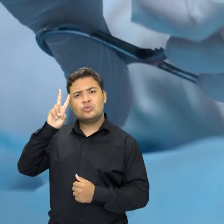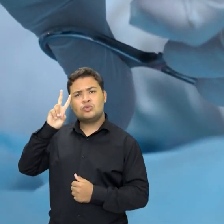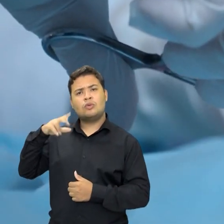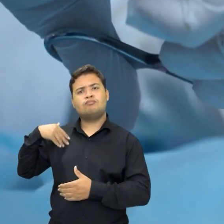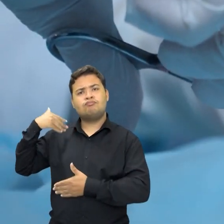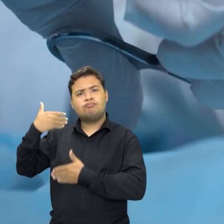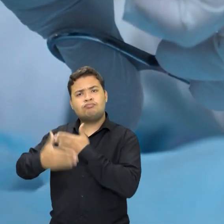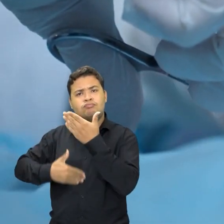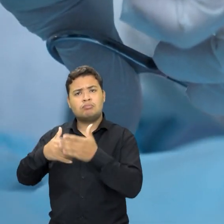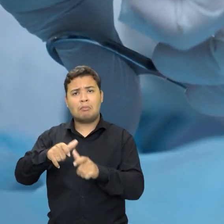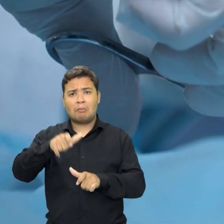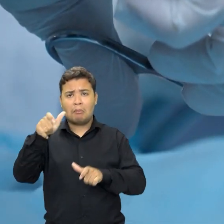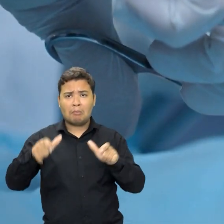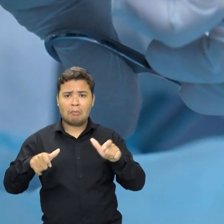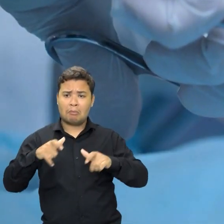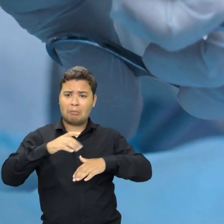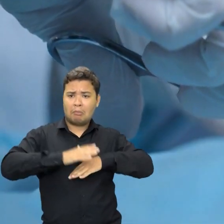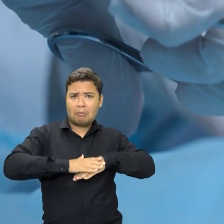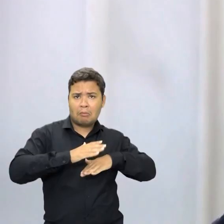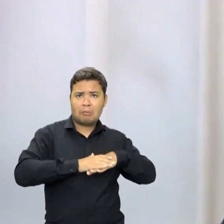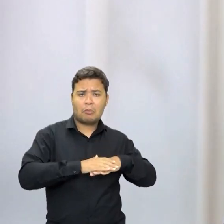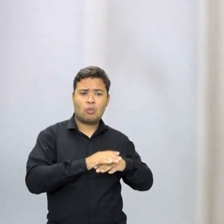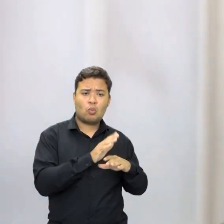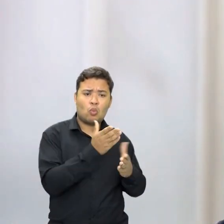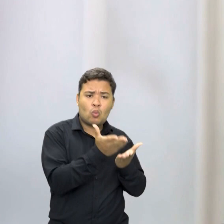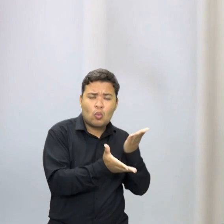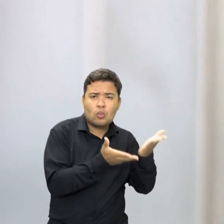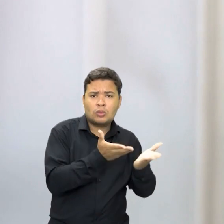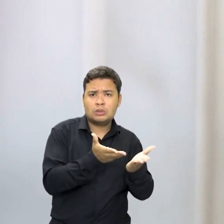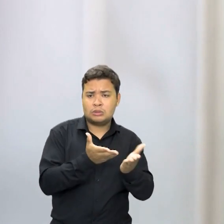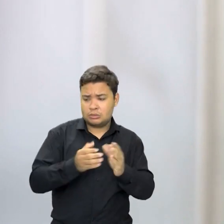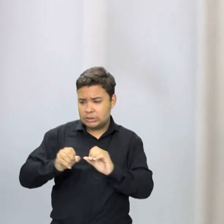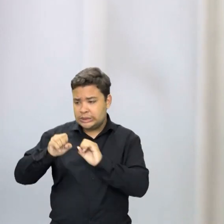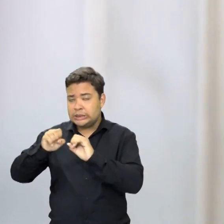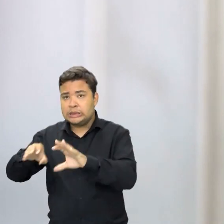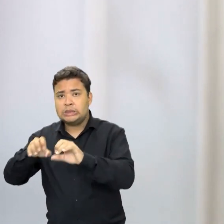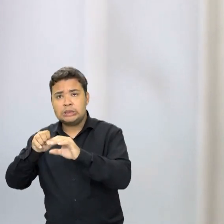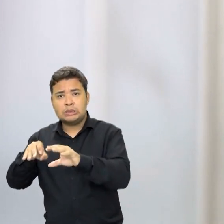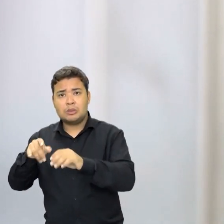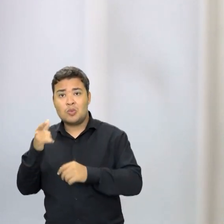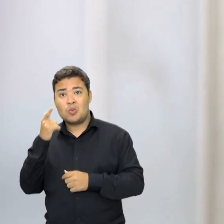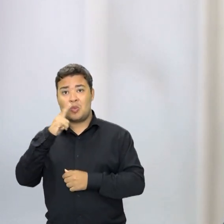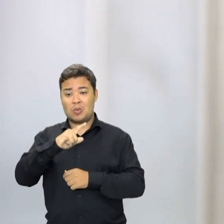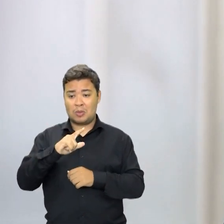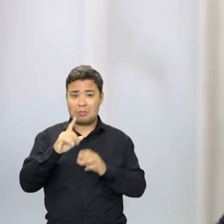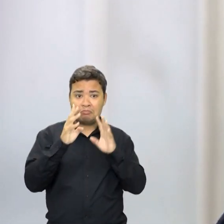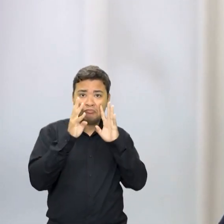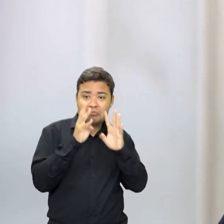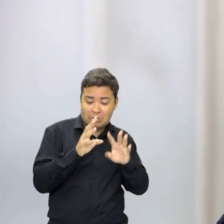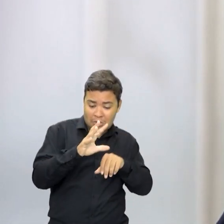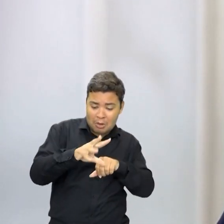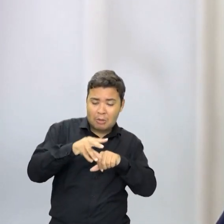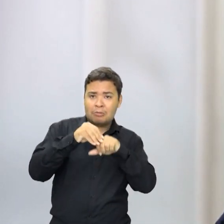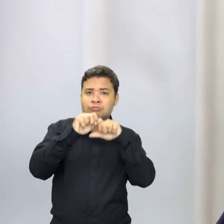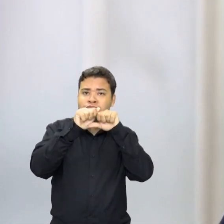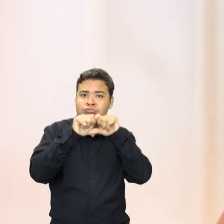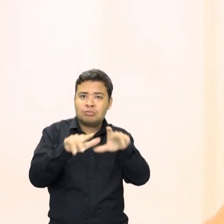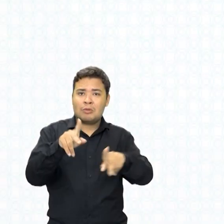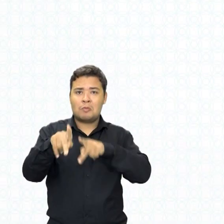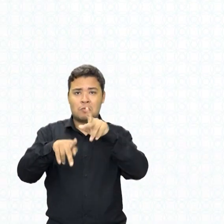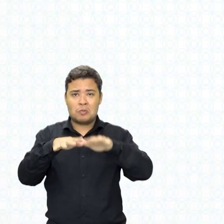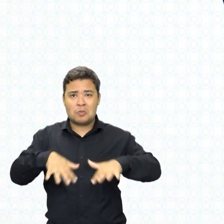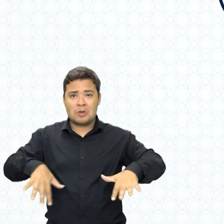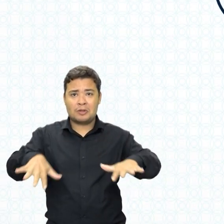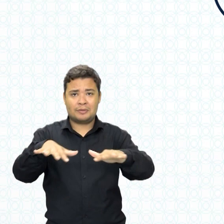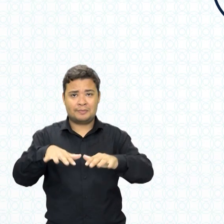Uma história construída por mãos que cuidam e ensinam só poderia resultar em atenção e conhecimento para toda a população.